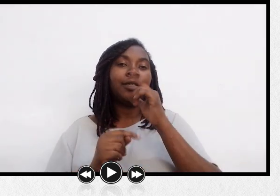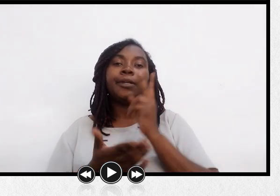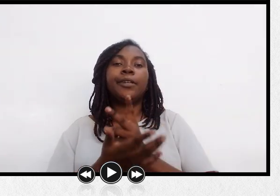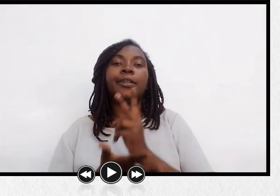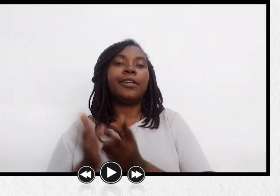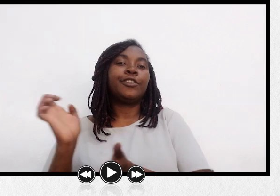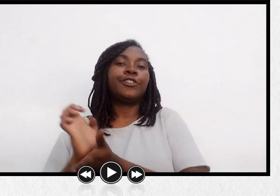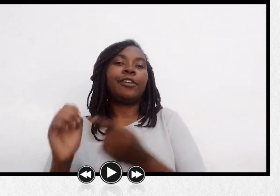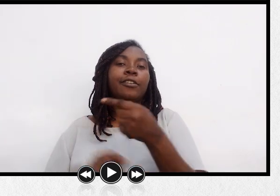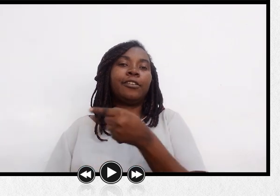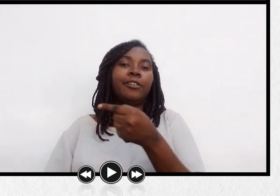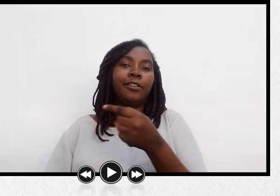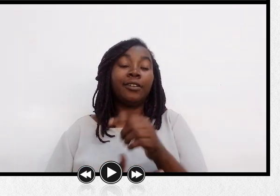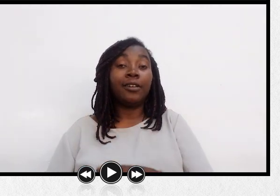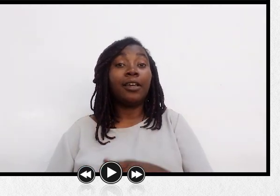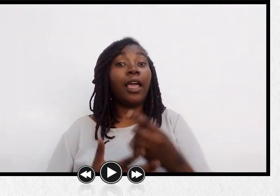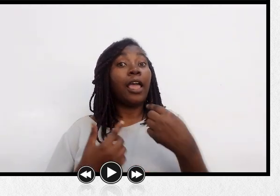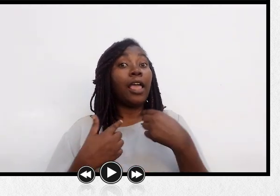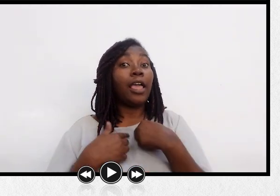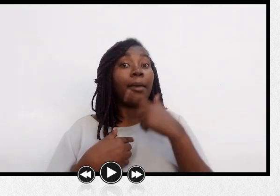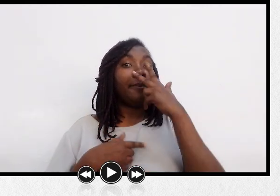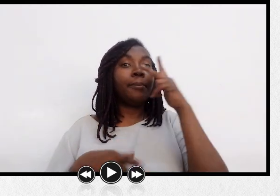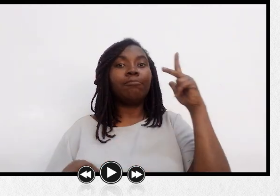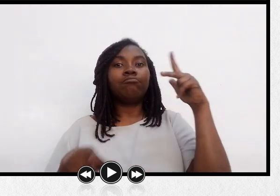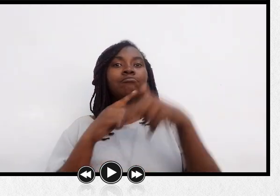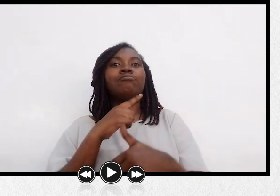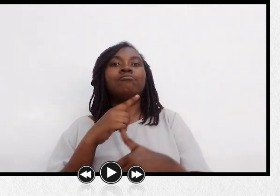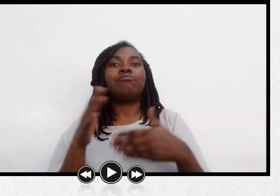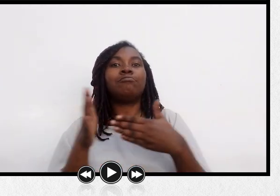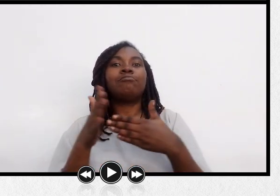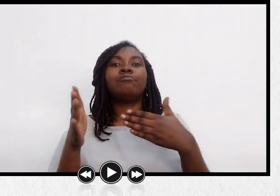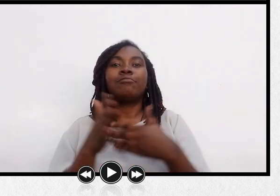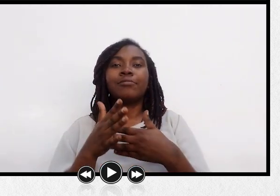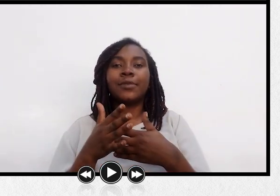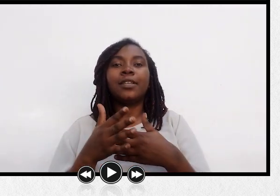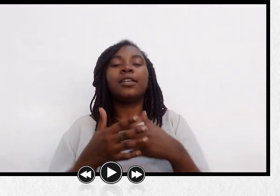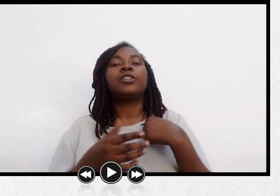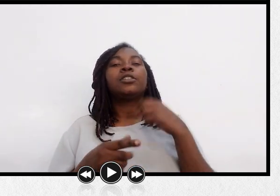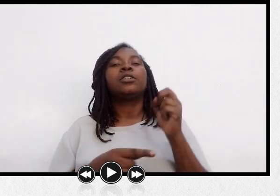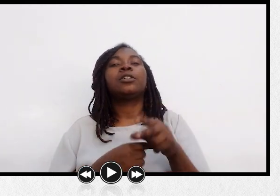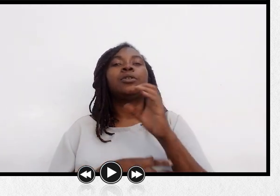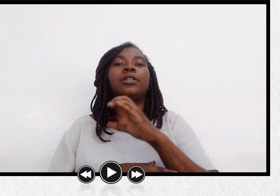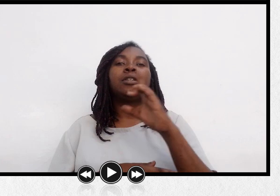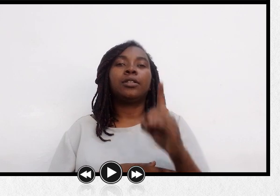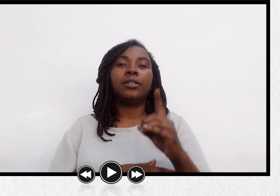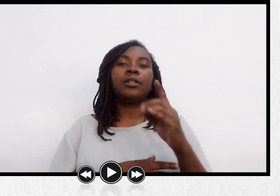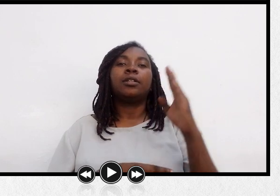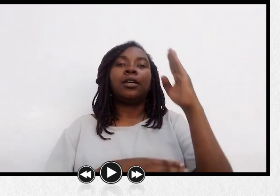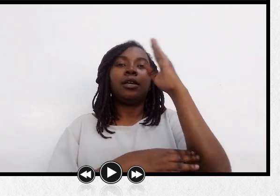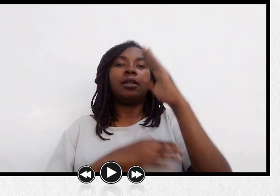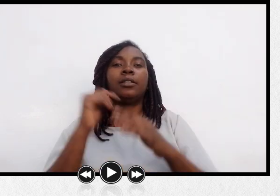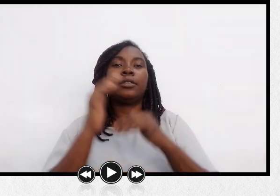Estado. E eu rompi essa barreira, estou na coordenação da Câmara Técnica de